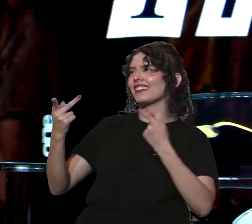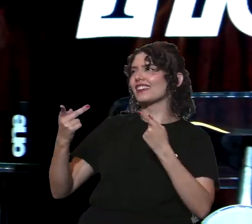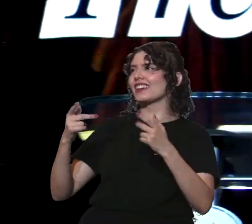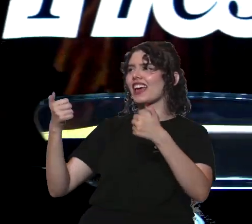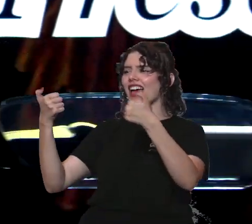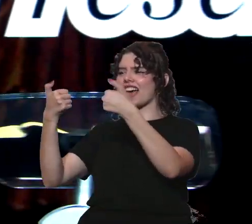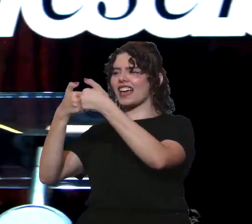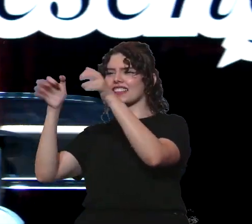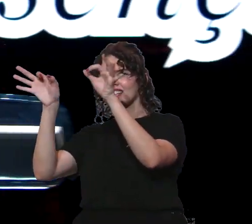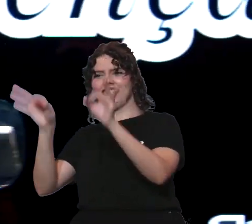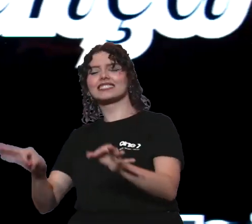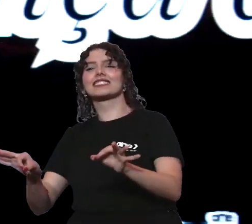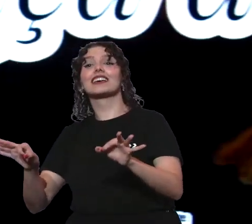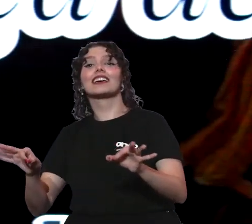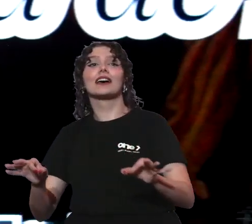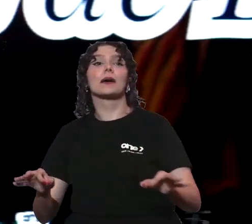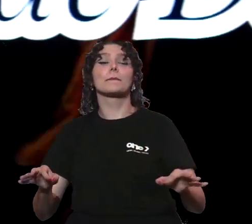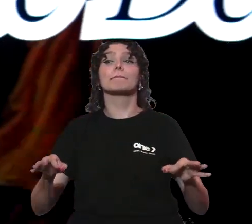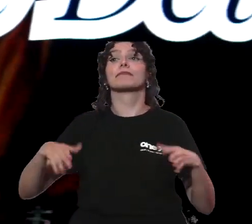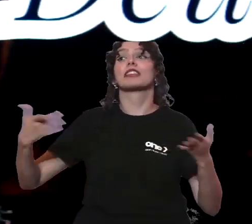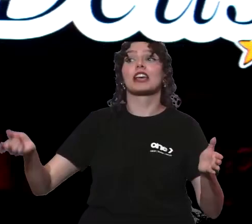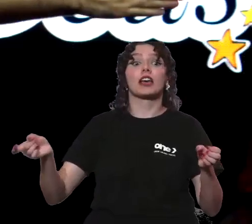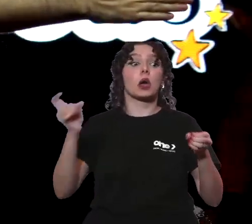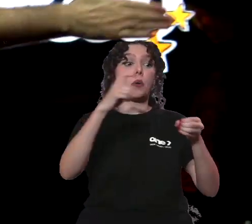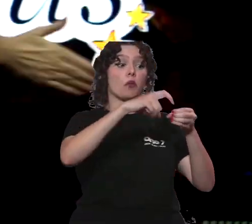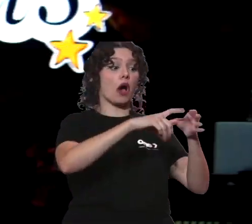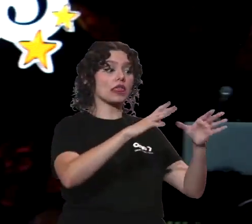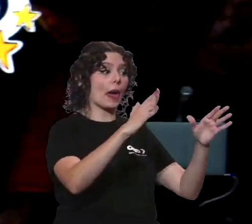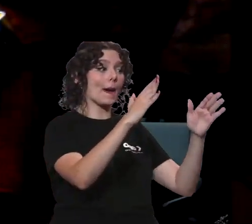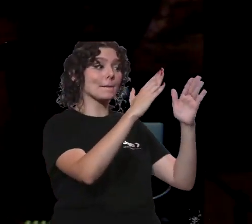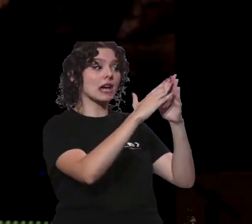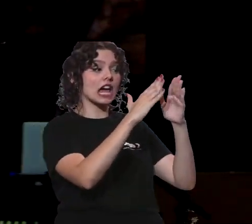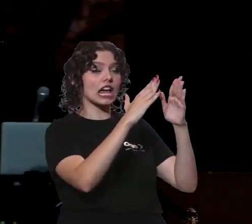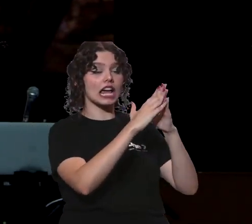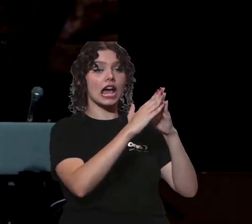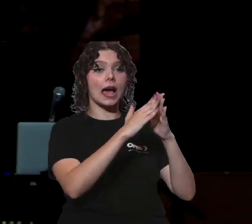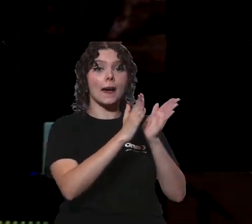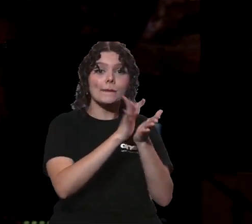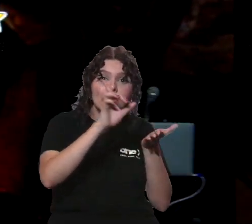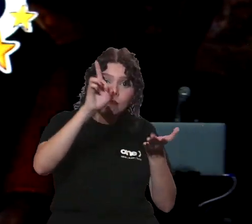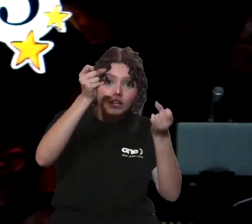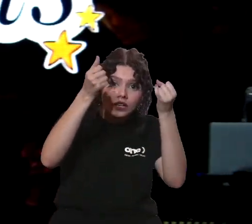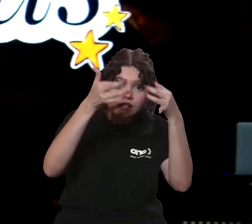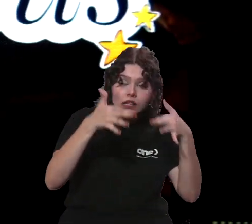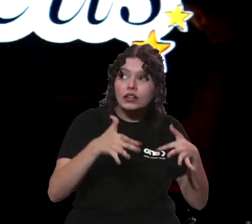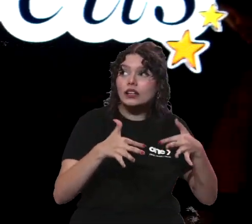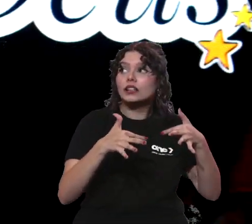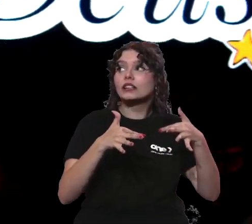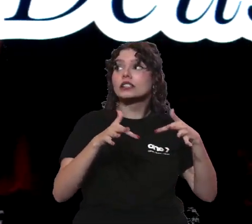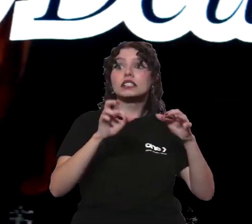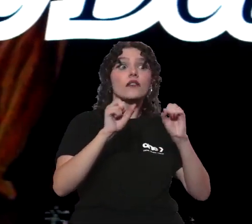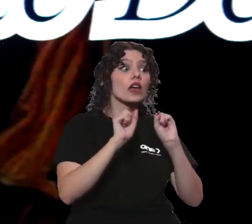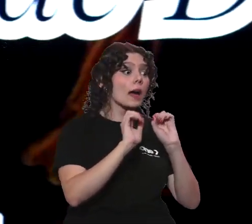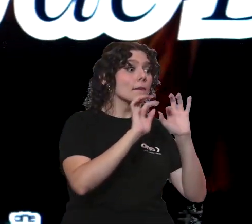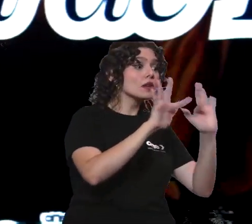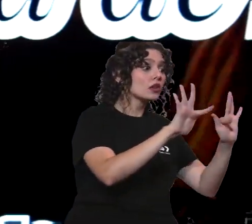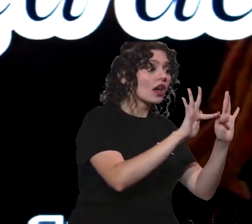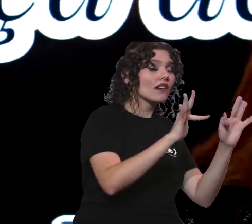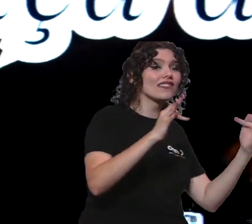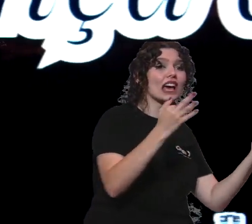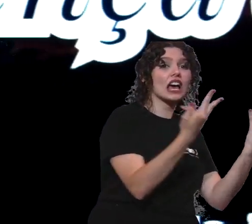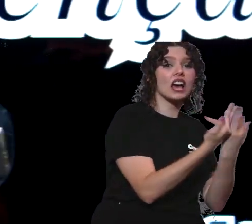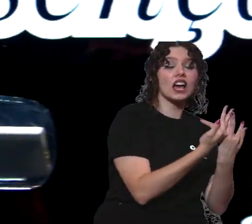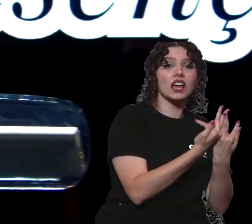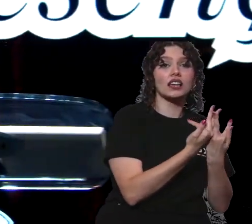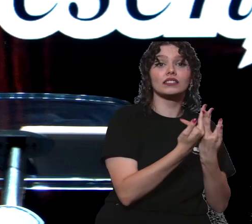arca direito, tal, é isso aí. Quando ele estava voltando para casa, e a Bíblia diz que ele estava indo abençoar a sua família.